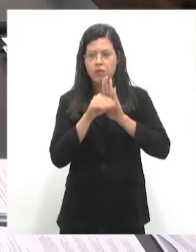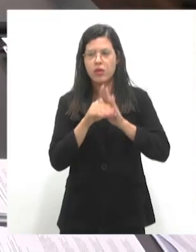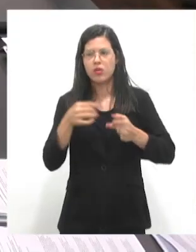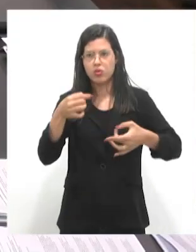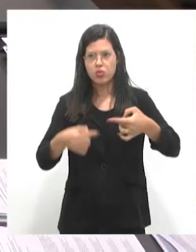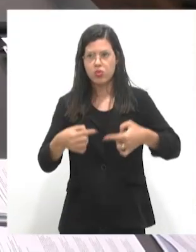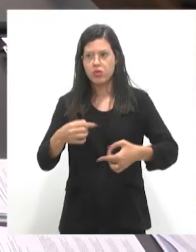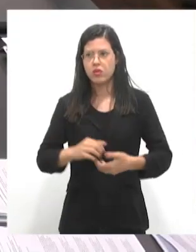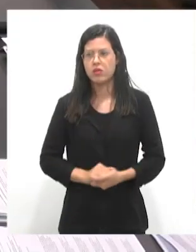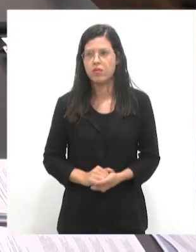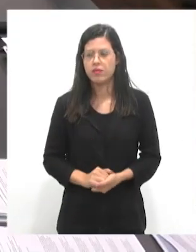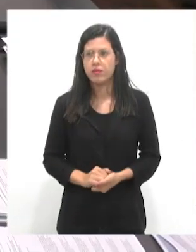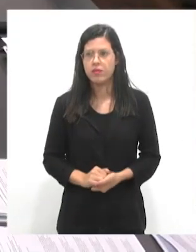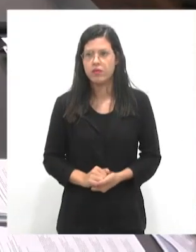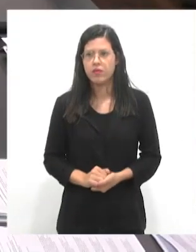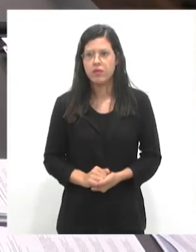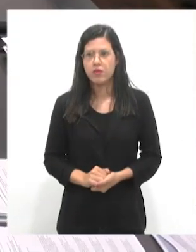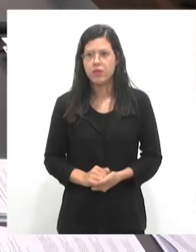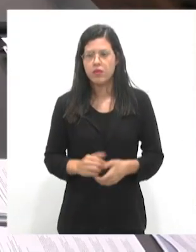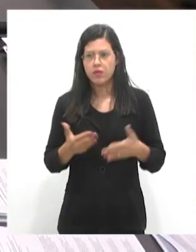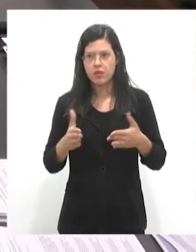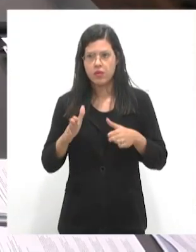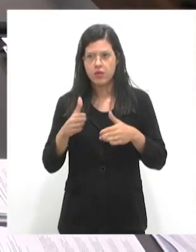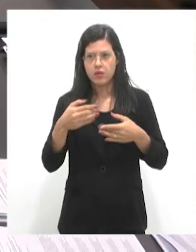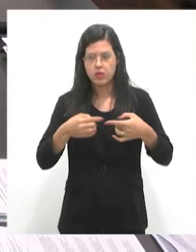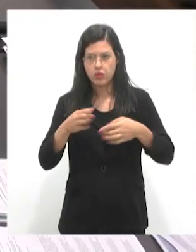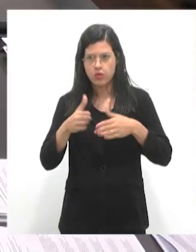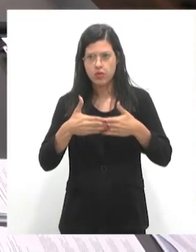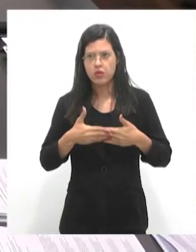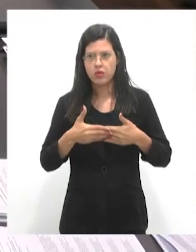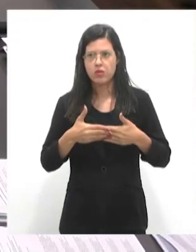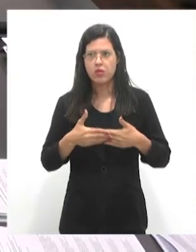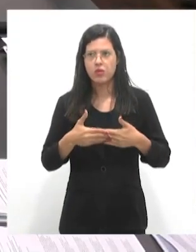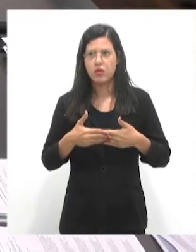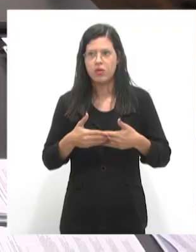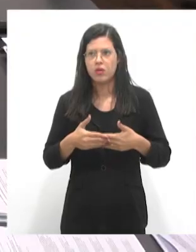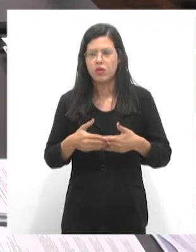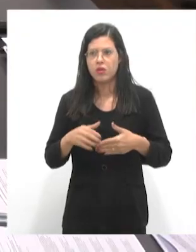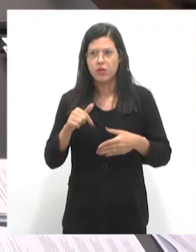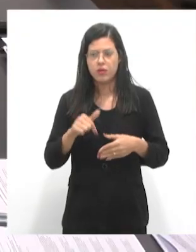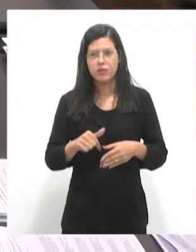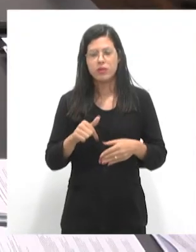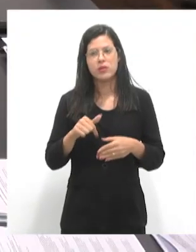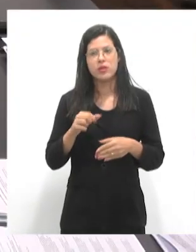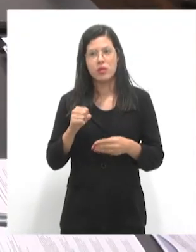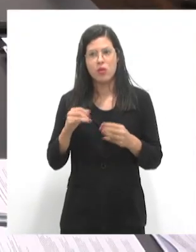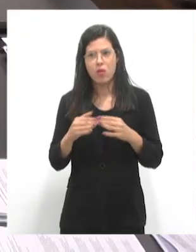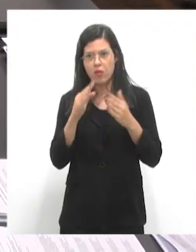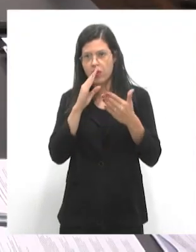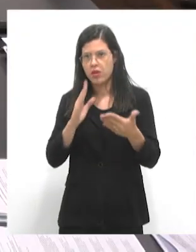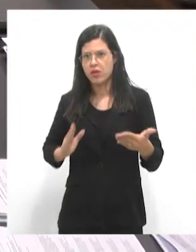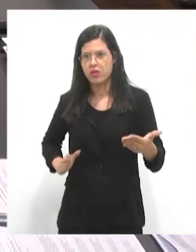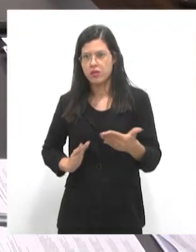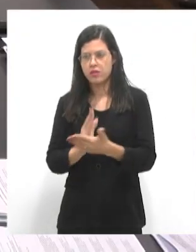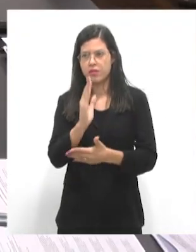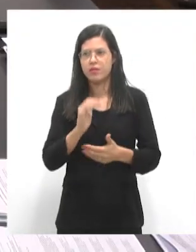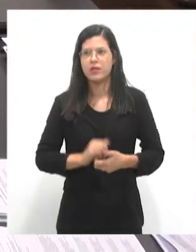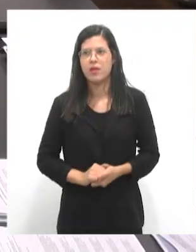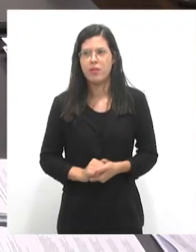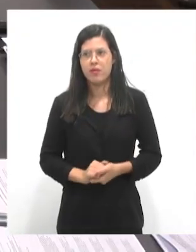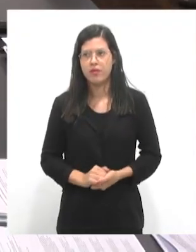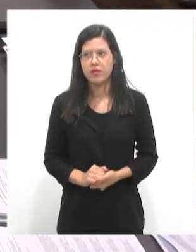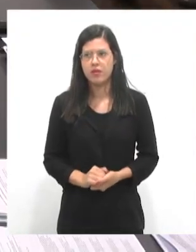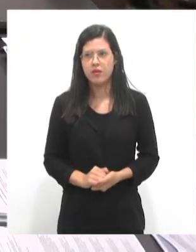discussão. Não havendo quem queira discutir, encerrada a discussão, em votação, os senhores que aprovam permaneçam como estão.